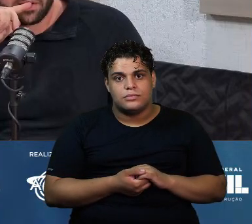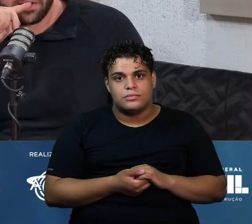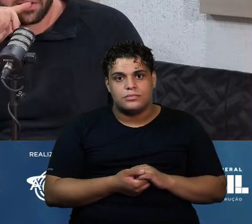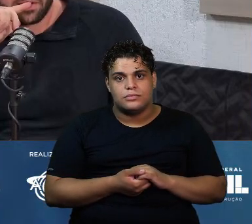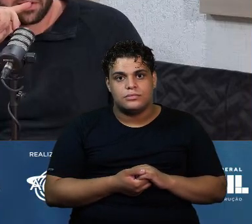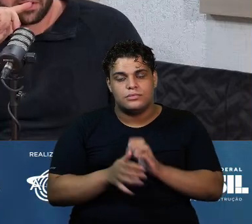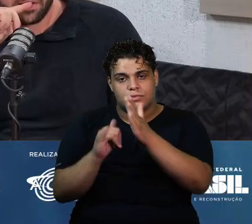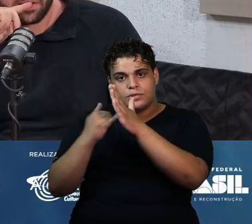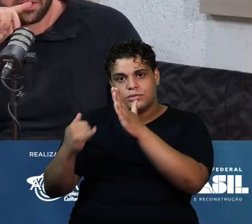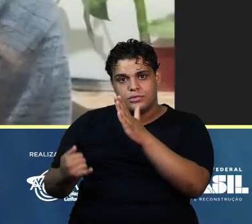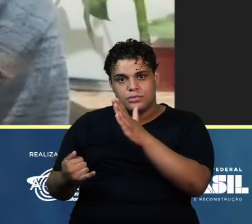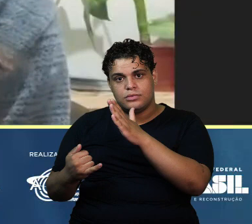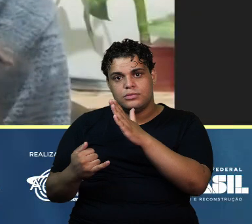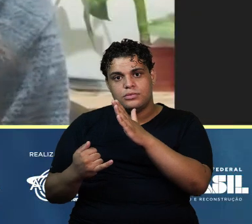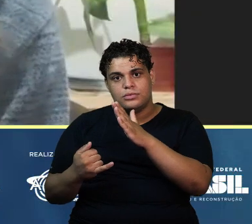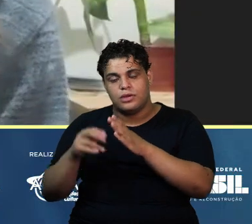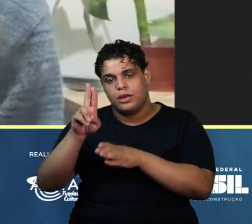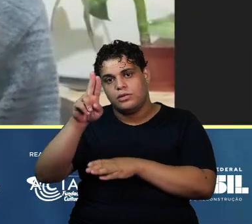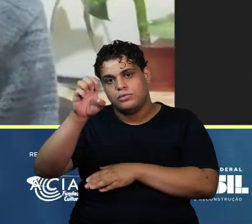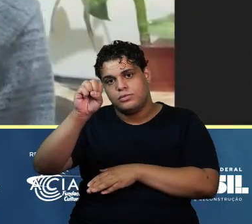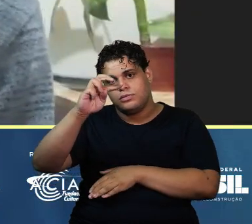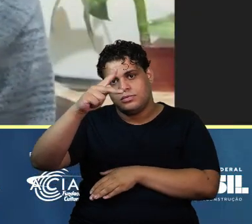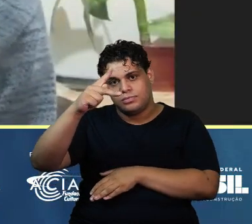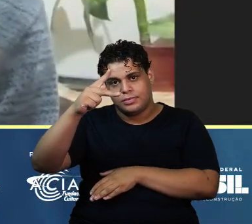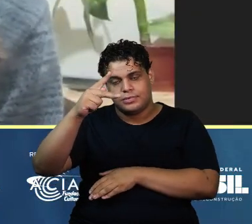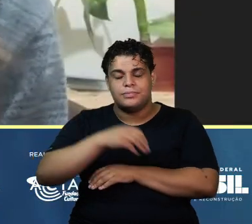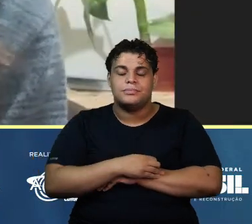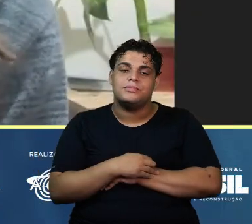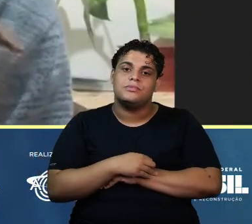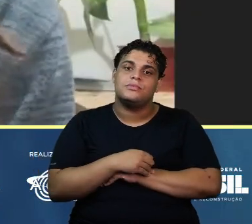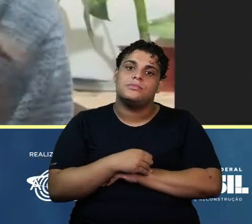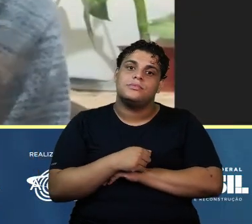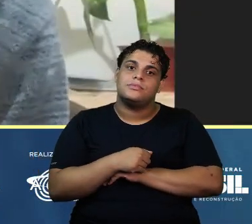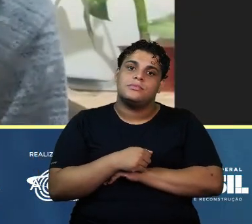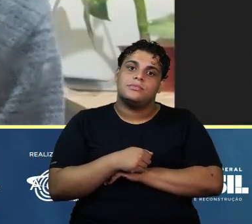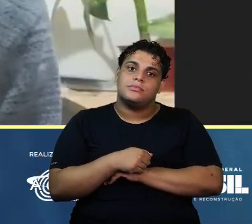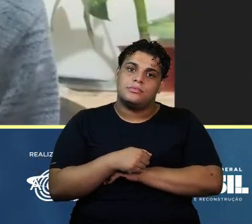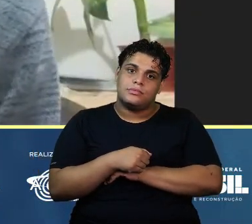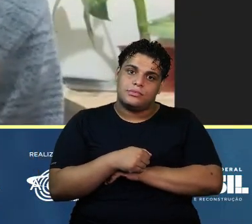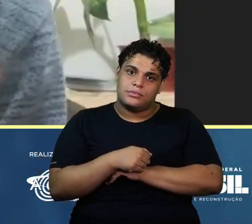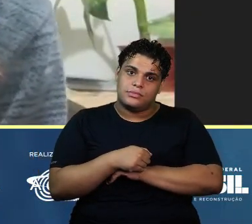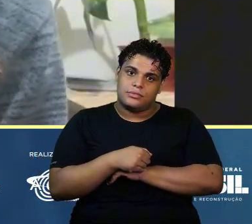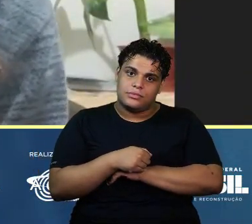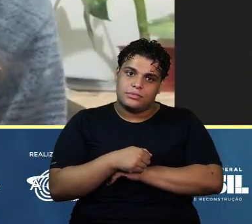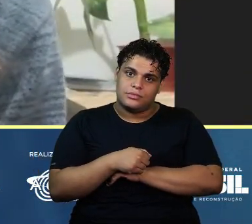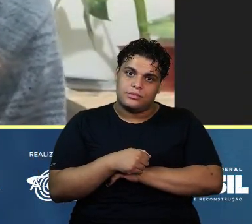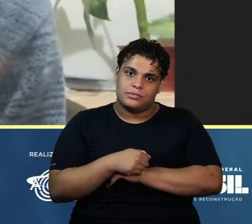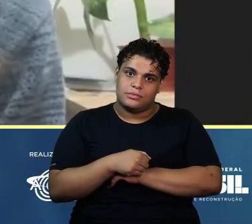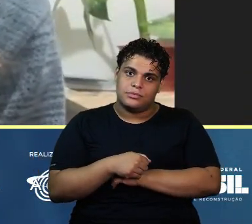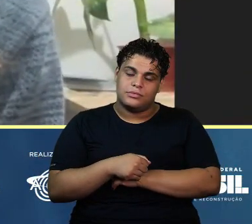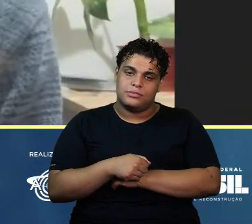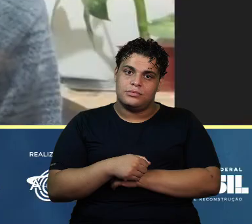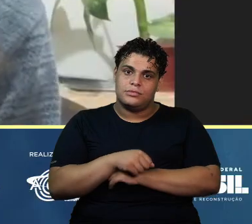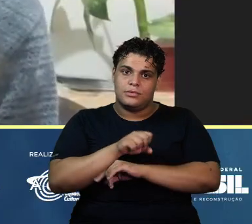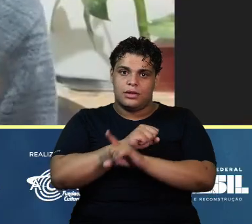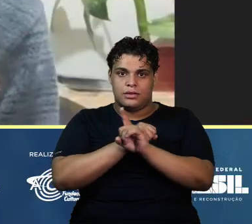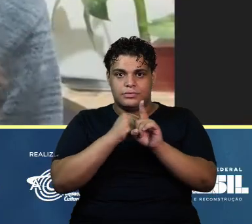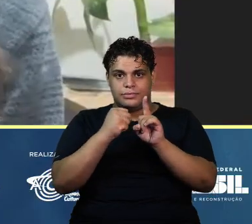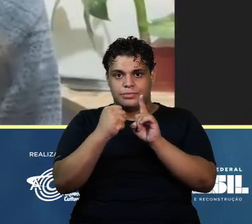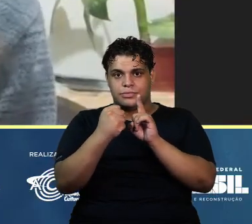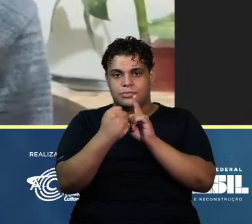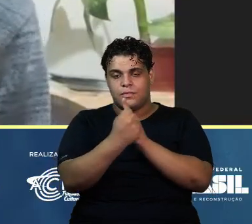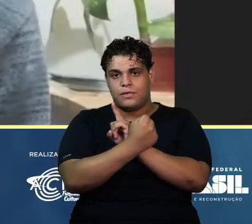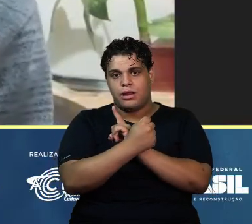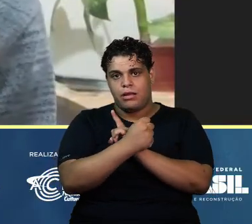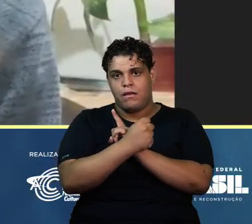pelo Instituto de Oceanografia da USP, né, junto com outros atores também, tanto da sociedade civil como